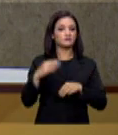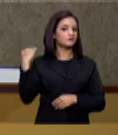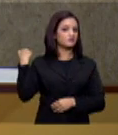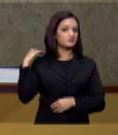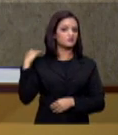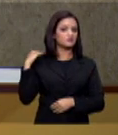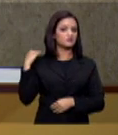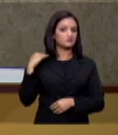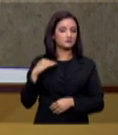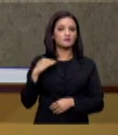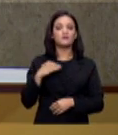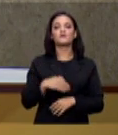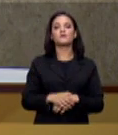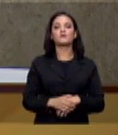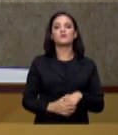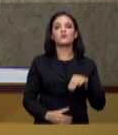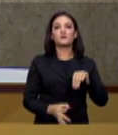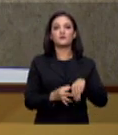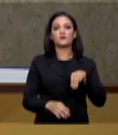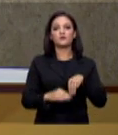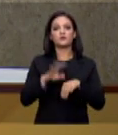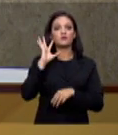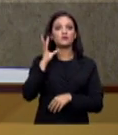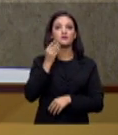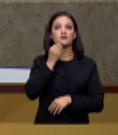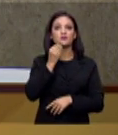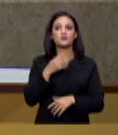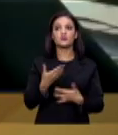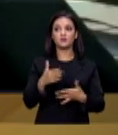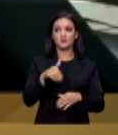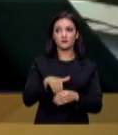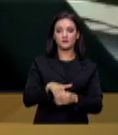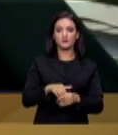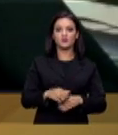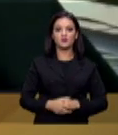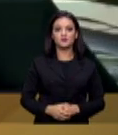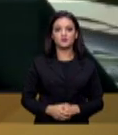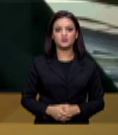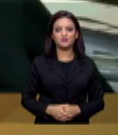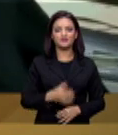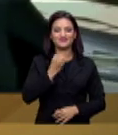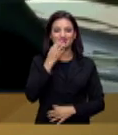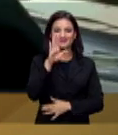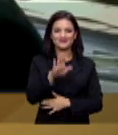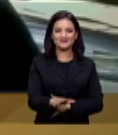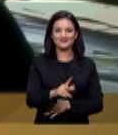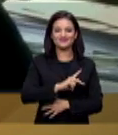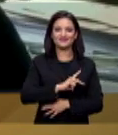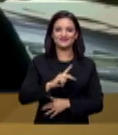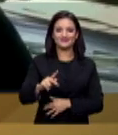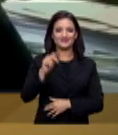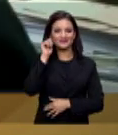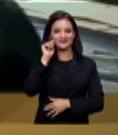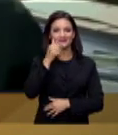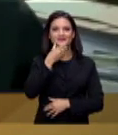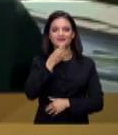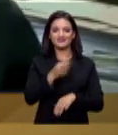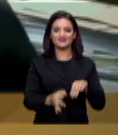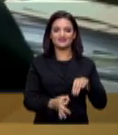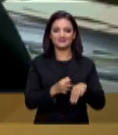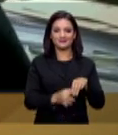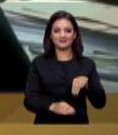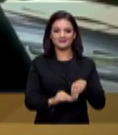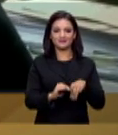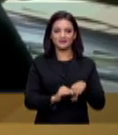Toffoli, como vota Vossa Excelência? Boa tarde, senhor presidente, senhoras ministras, senhores ministros,